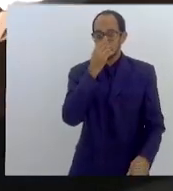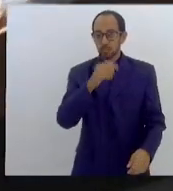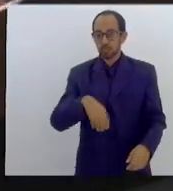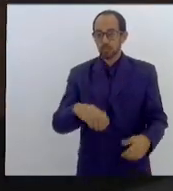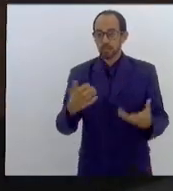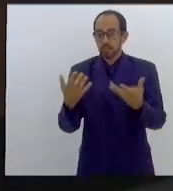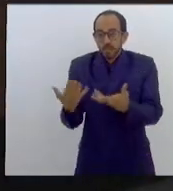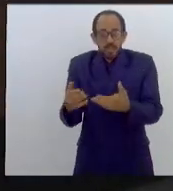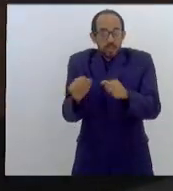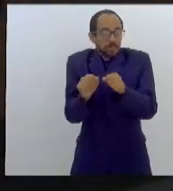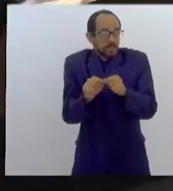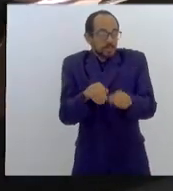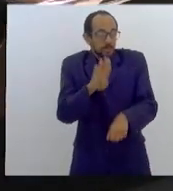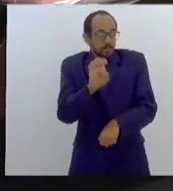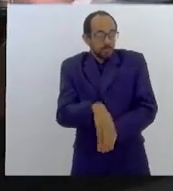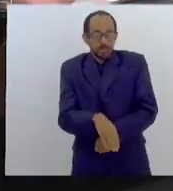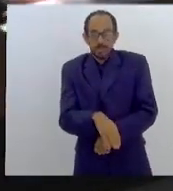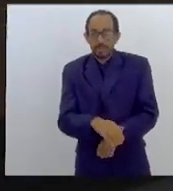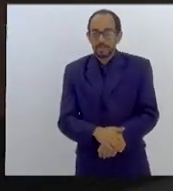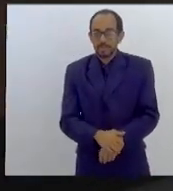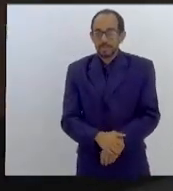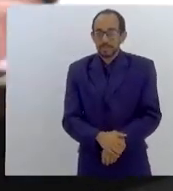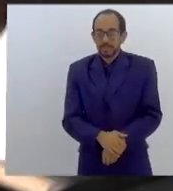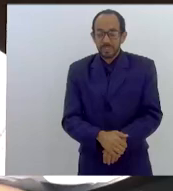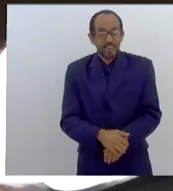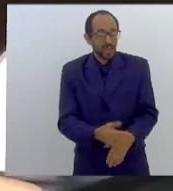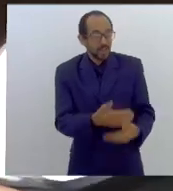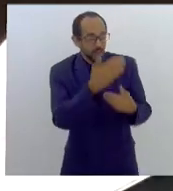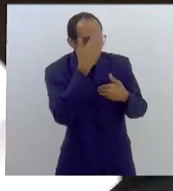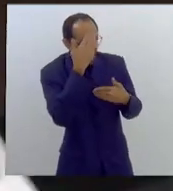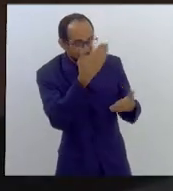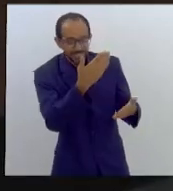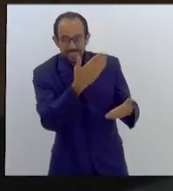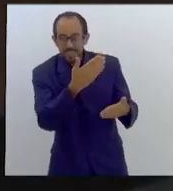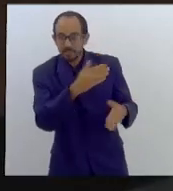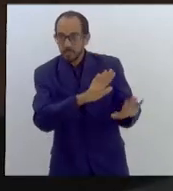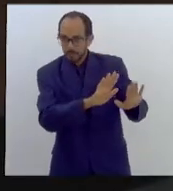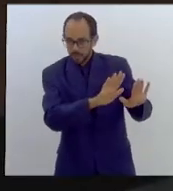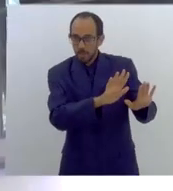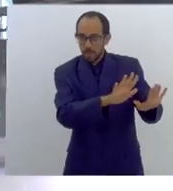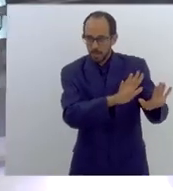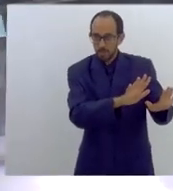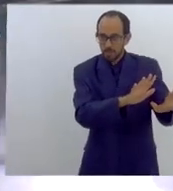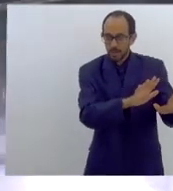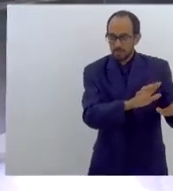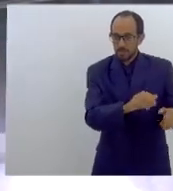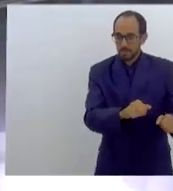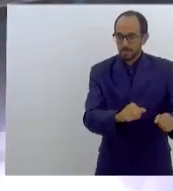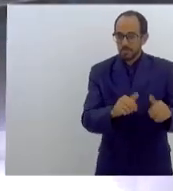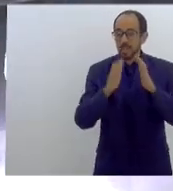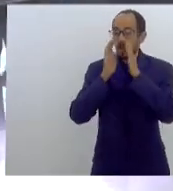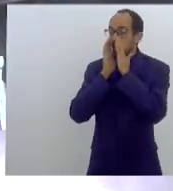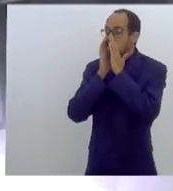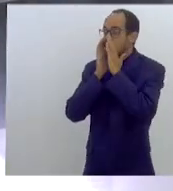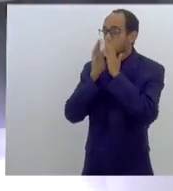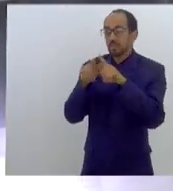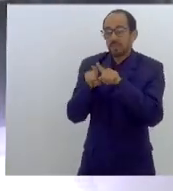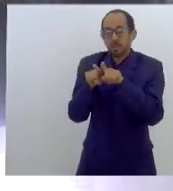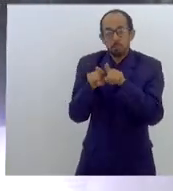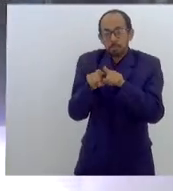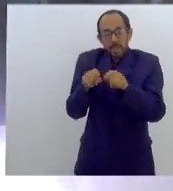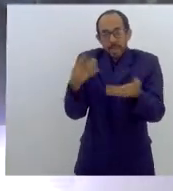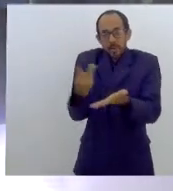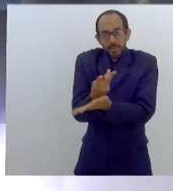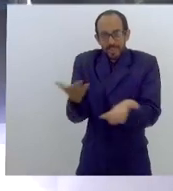uma conversa, tentar um diálogo. Eu agradeço. E aí querem vaiar o presidente? Não, não tem vaia. Mas a vaia também é do... A vaia é do jogo